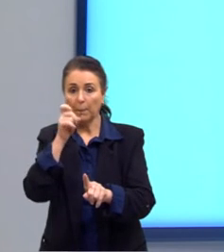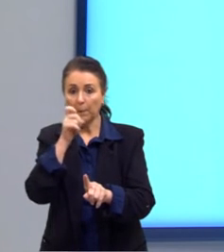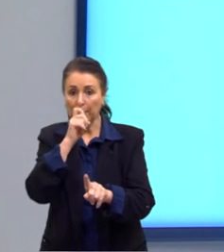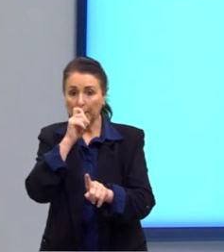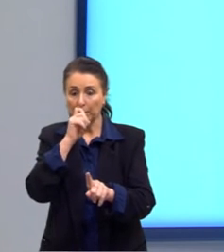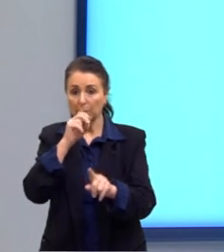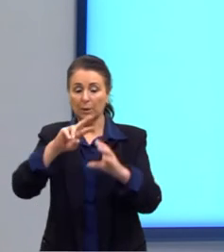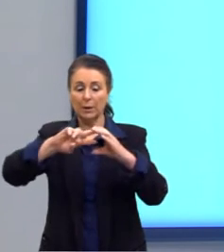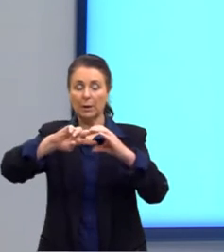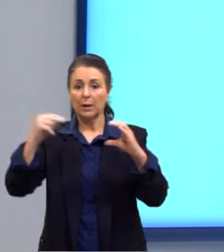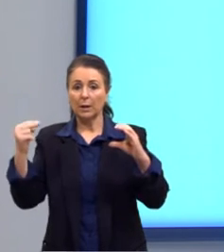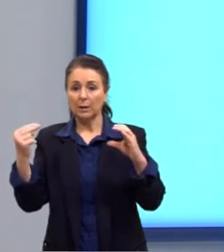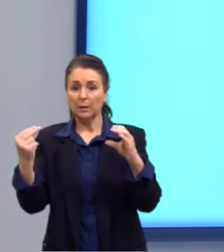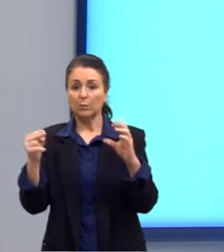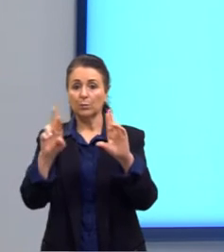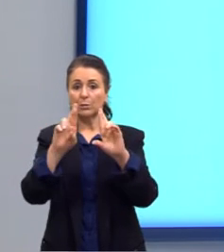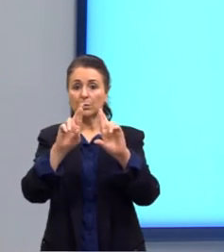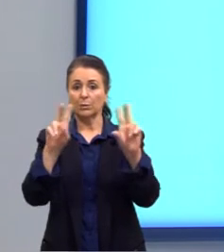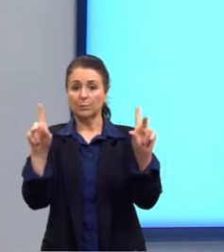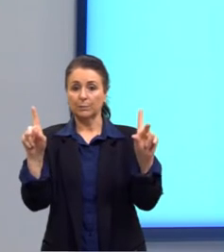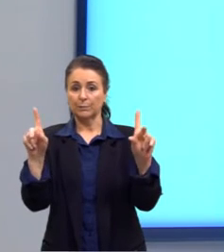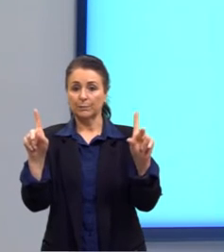diferenciação toda